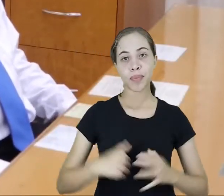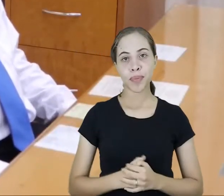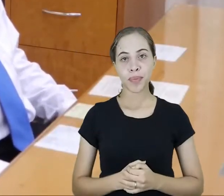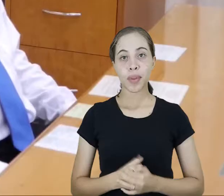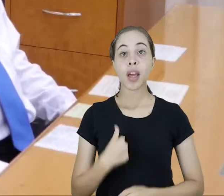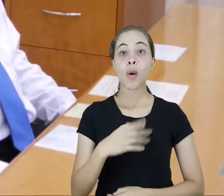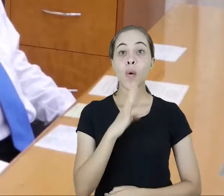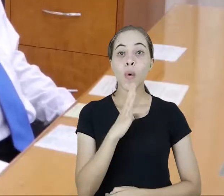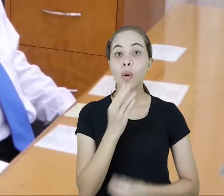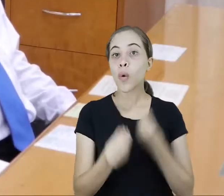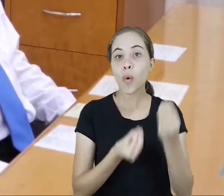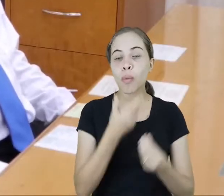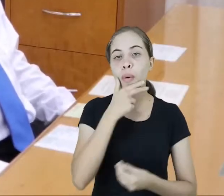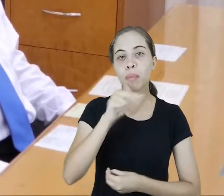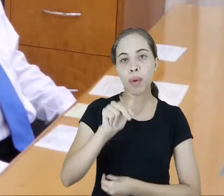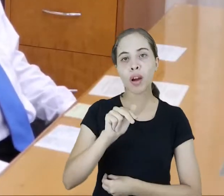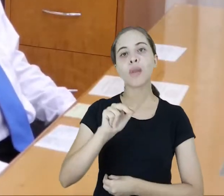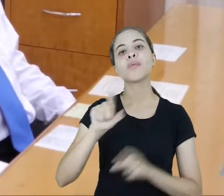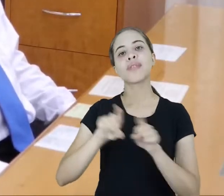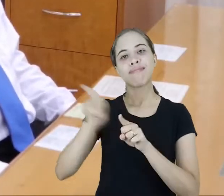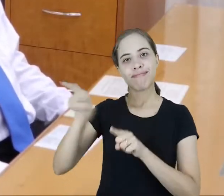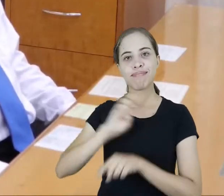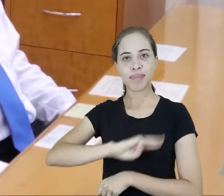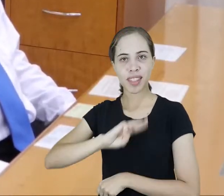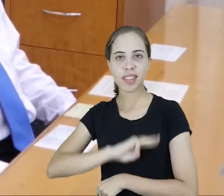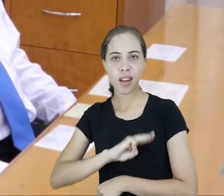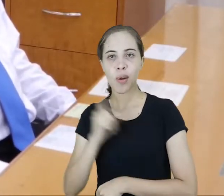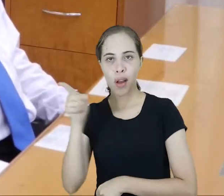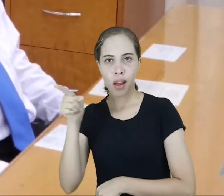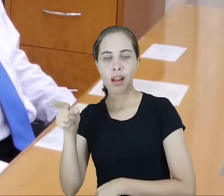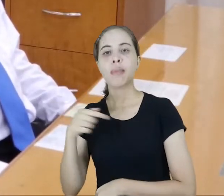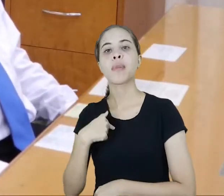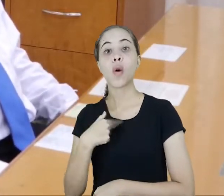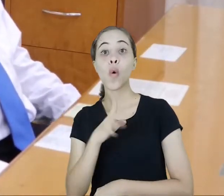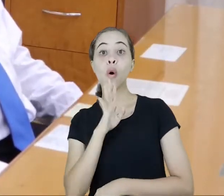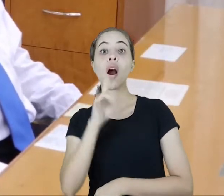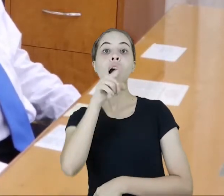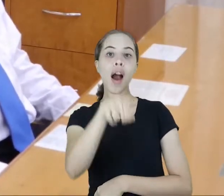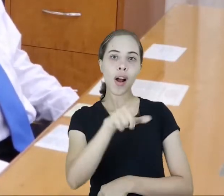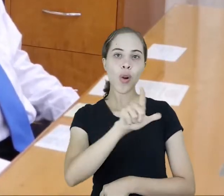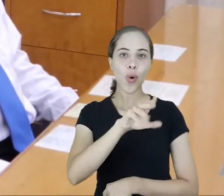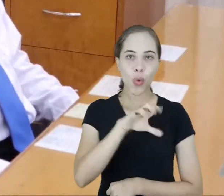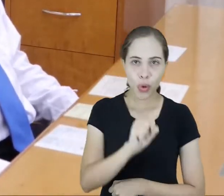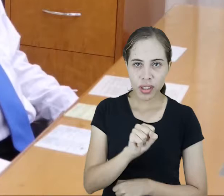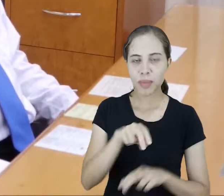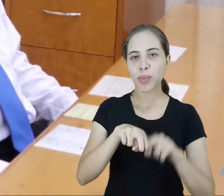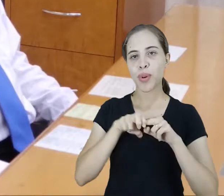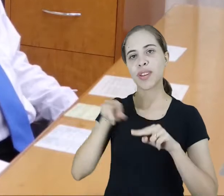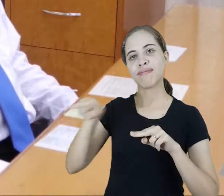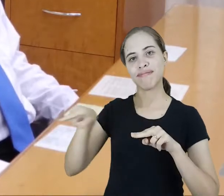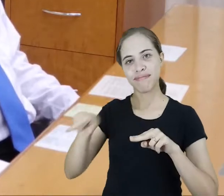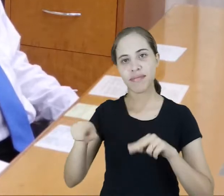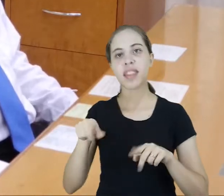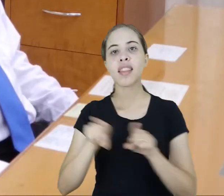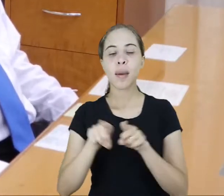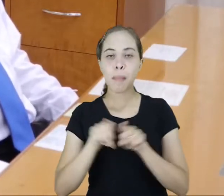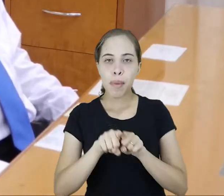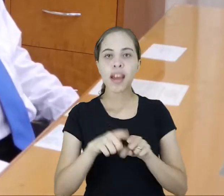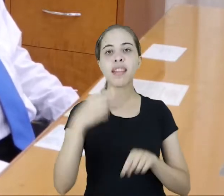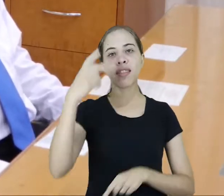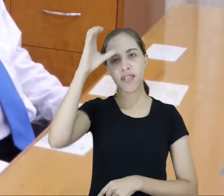seu irmão Ingleson, que está fazendo missão em tempo integral, e também do seu tio, o irmão Antônio Regino, né, que me